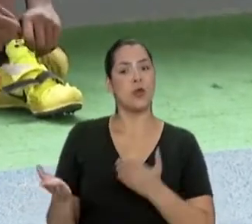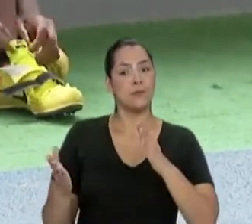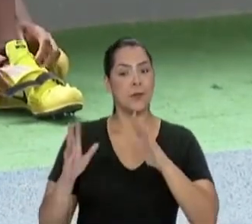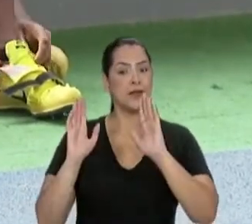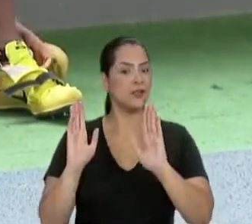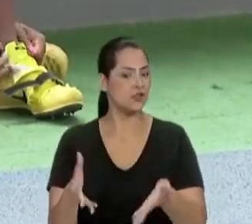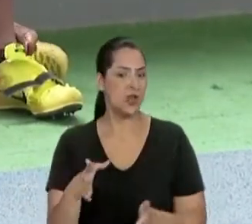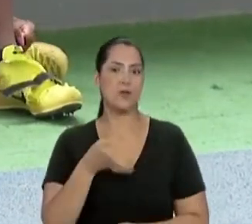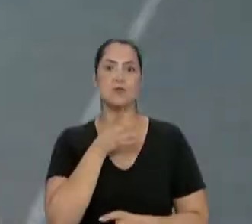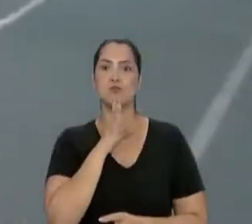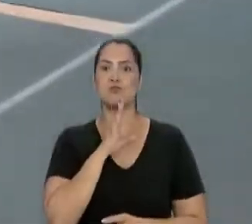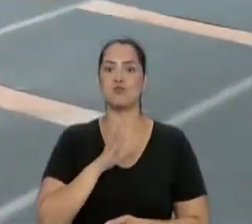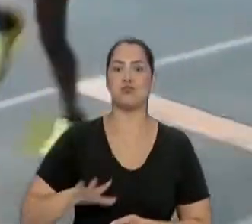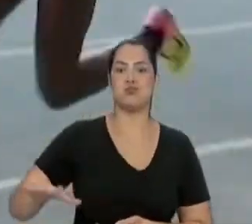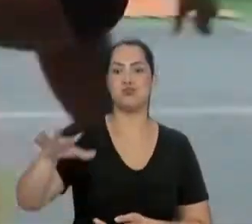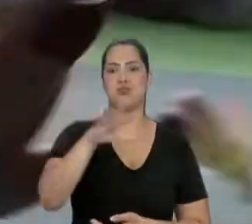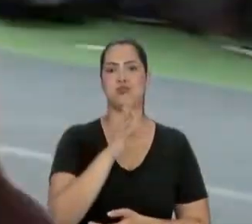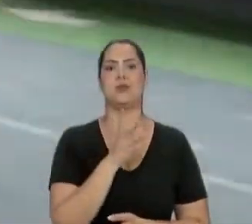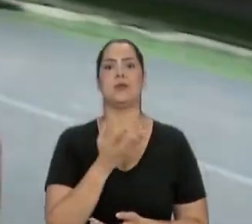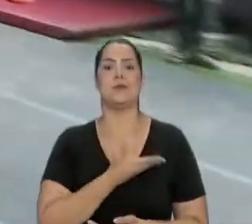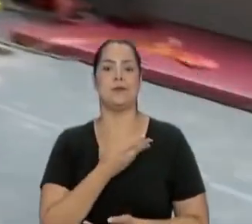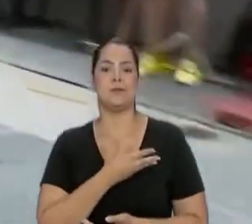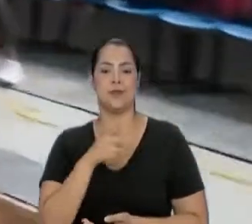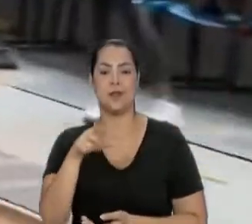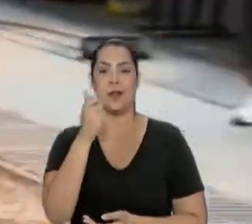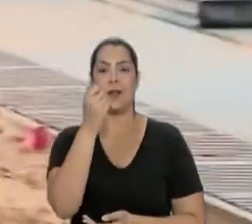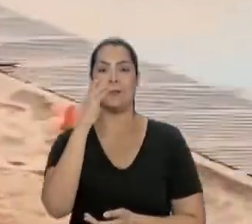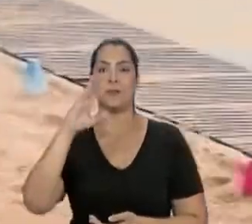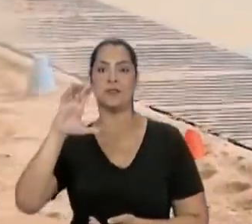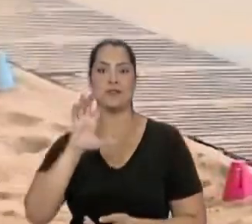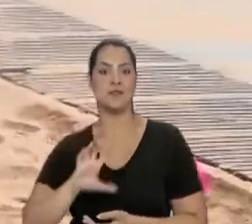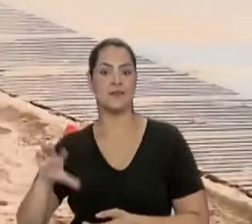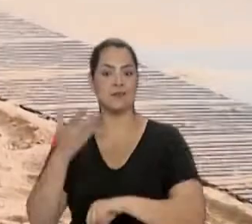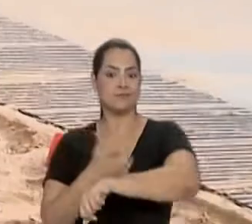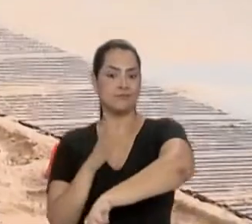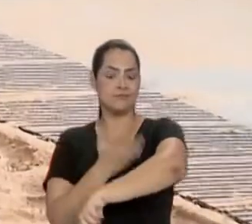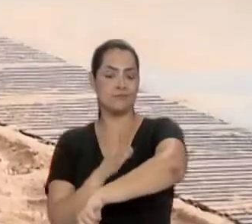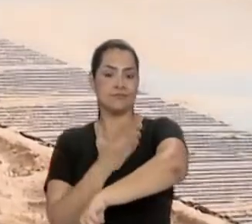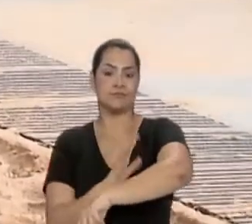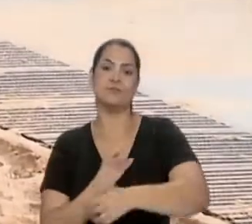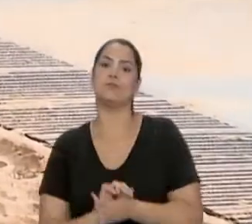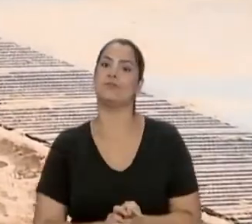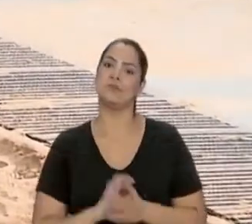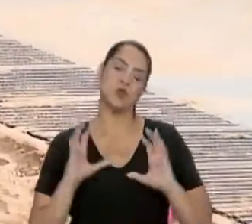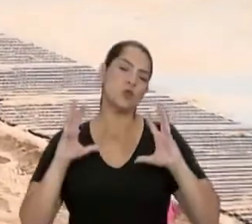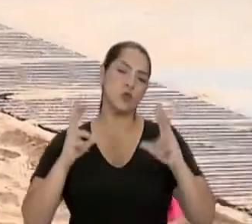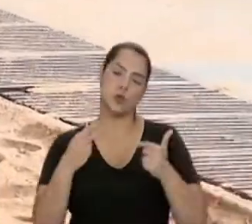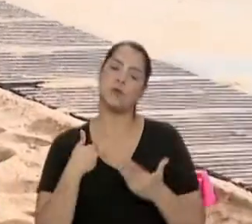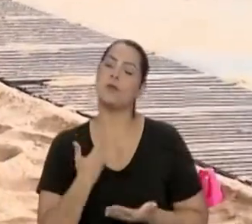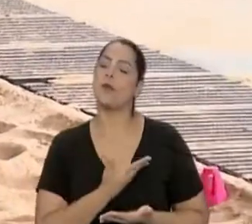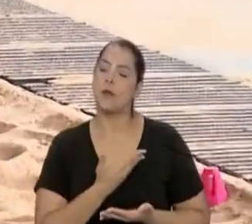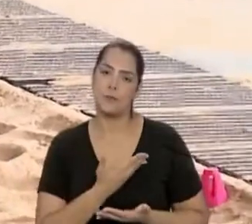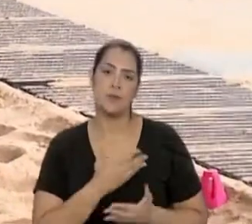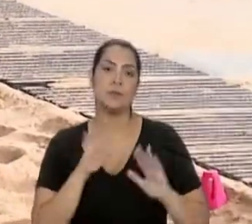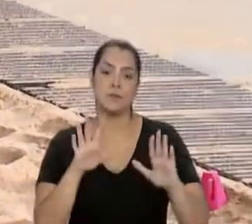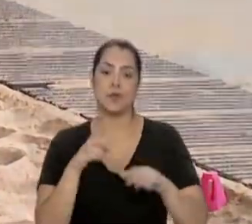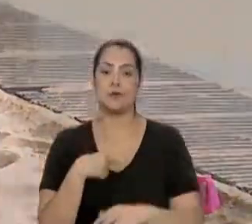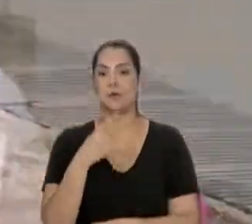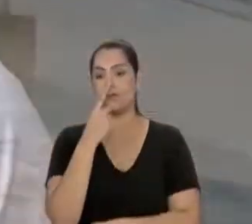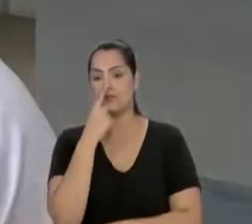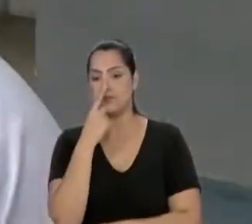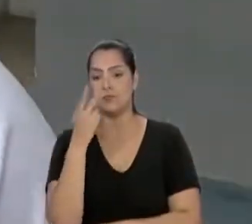bem ambientada com os companheiros de treino em São Bernardo do Campo. Todos são meus amigos, mas eu tenho mais intimidade